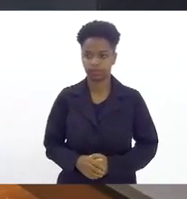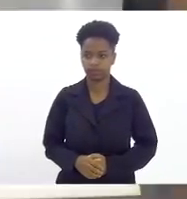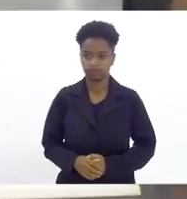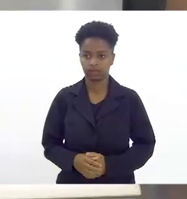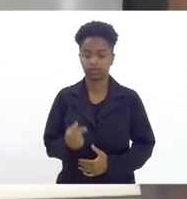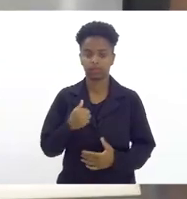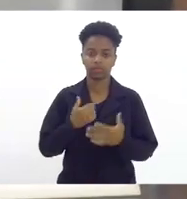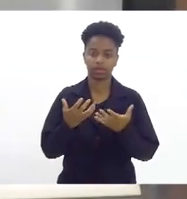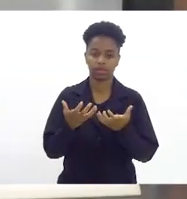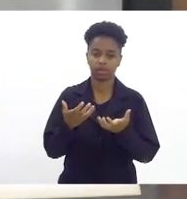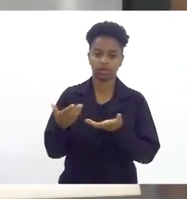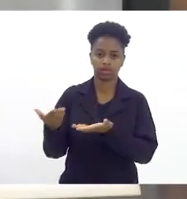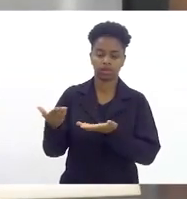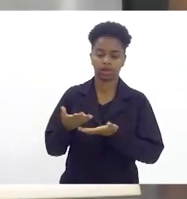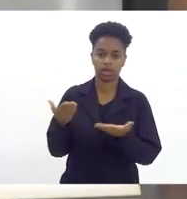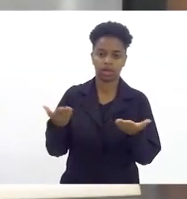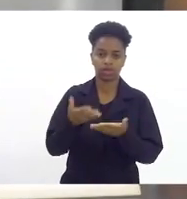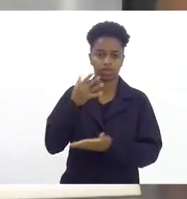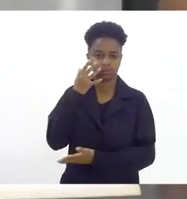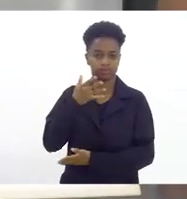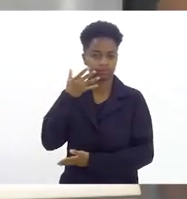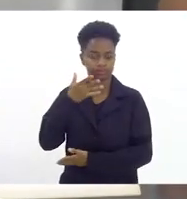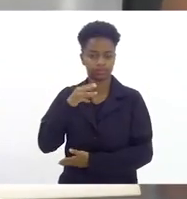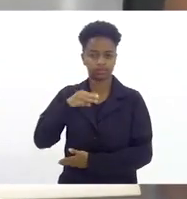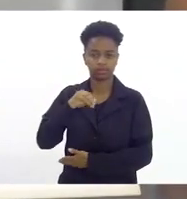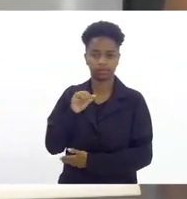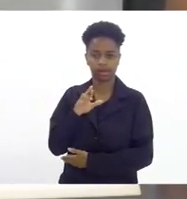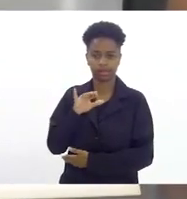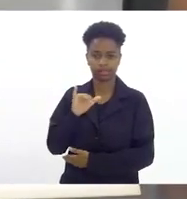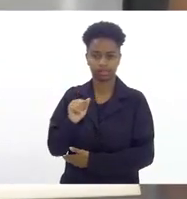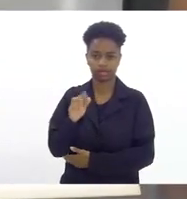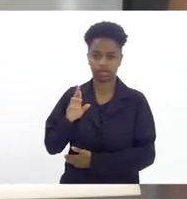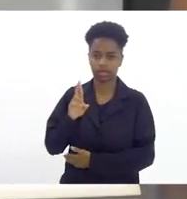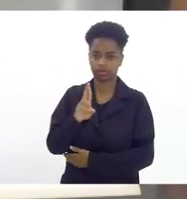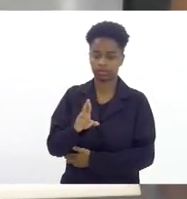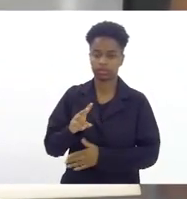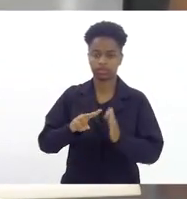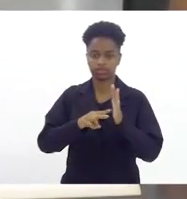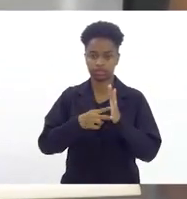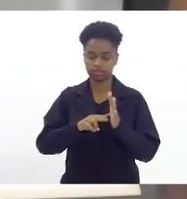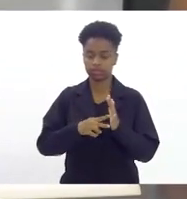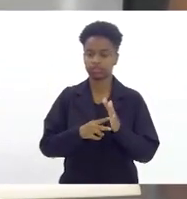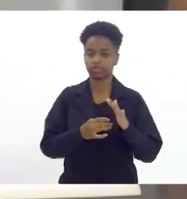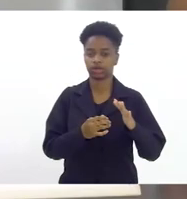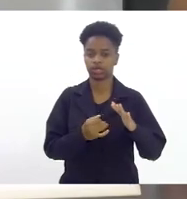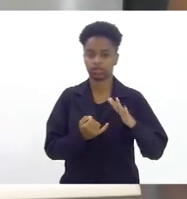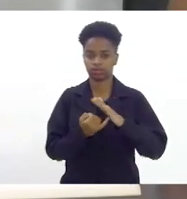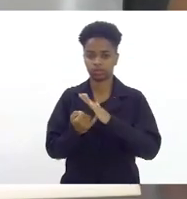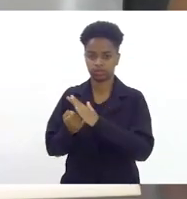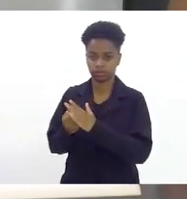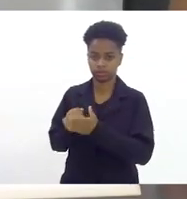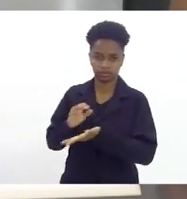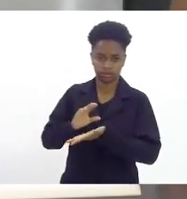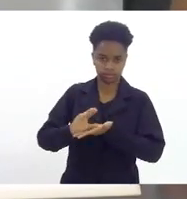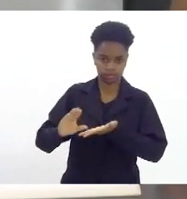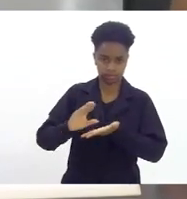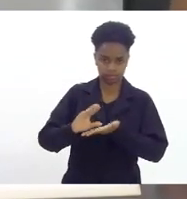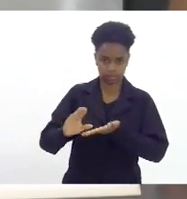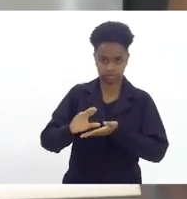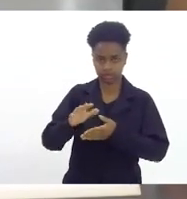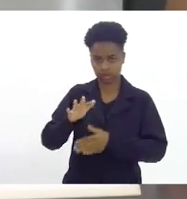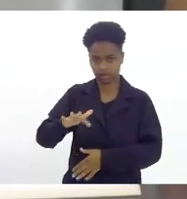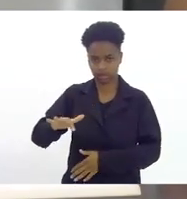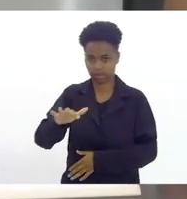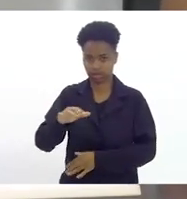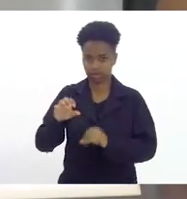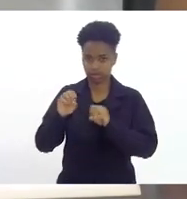gostaria então de passar a palavra para Doutora Márcia Adriana de Oliveira representando Sindicato das entidades mantenedoras de estabelecimentos de ensino superior